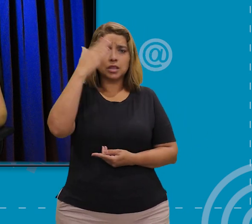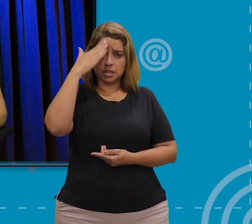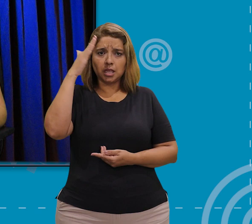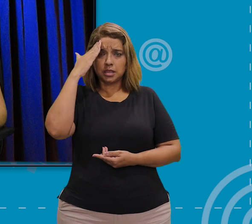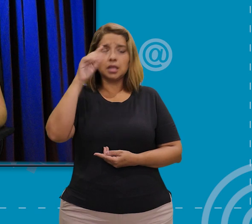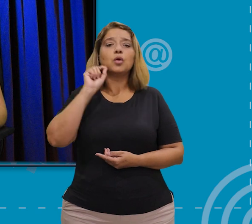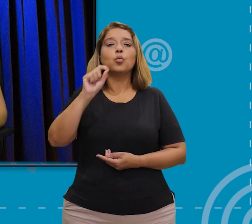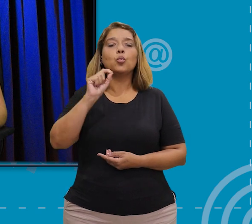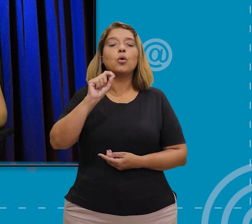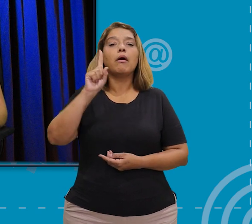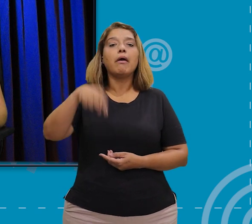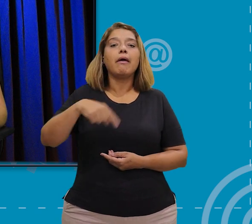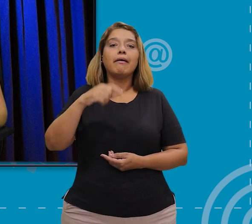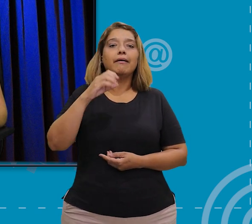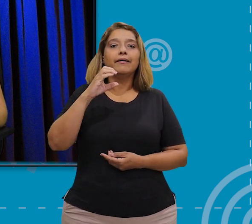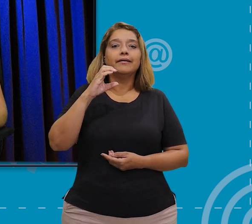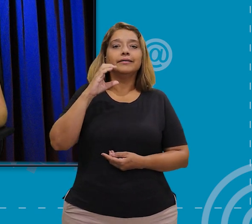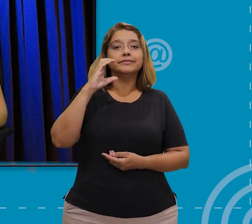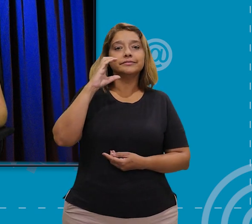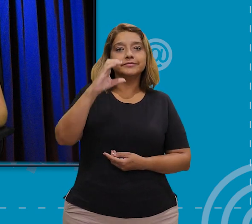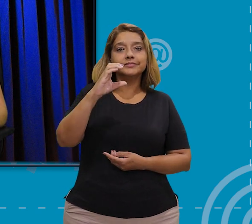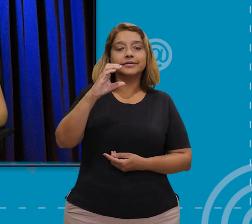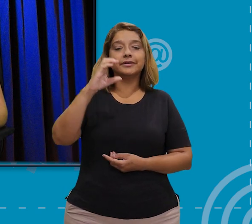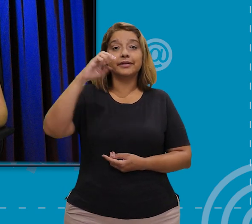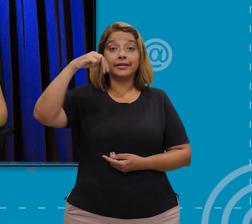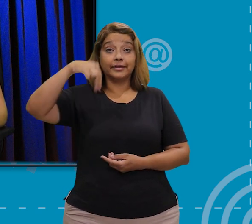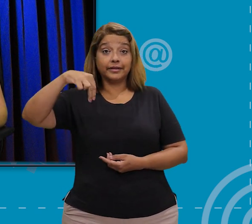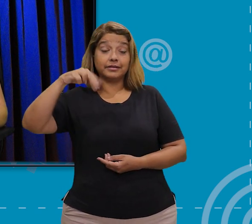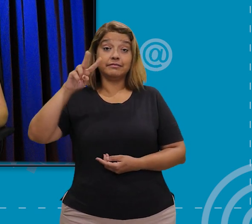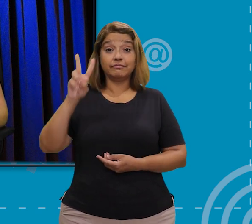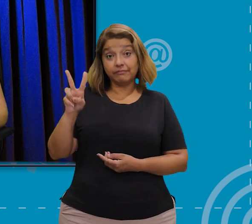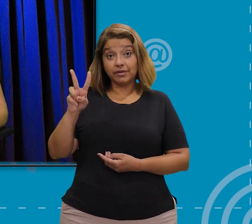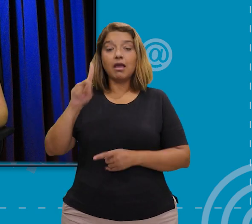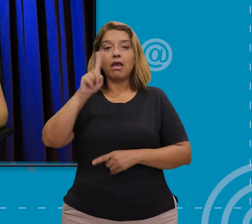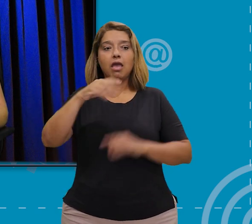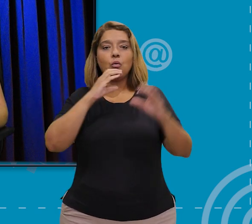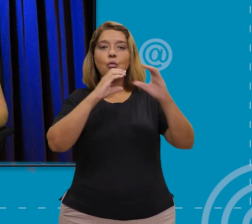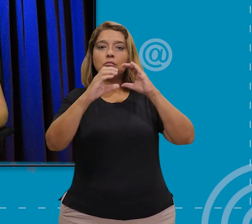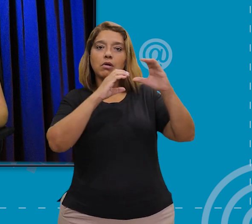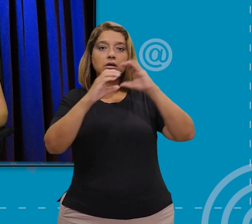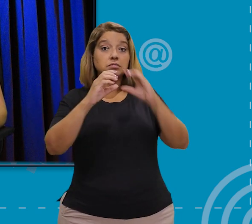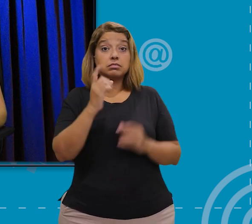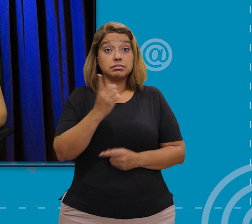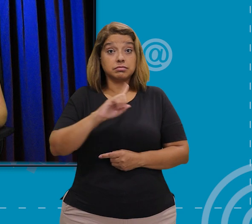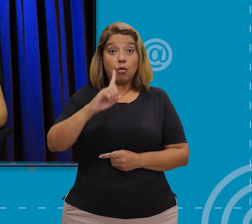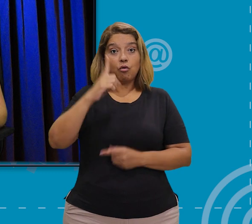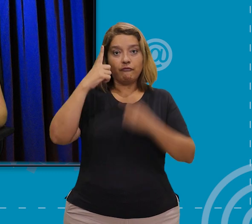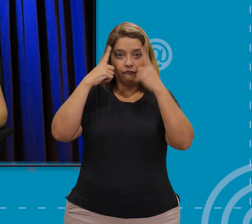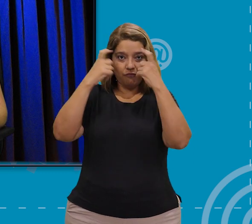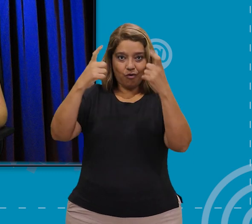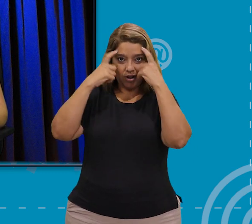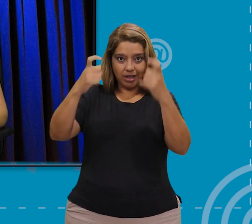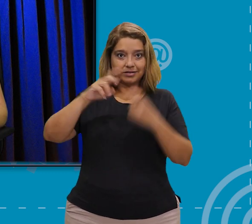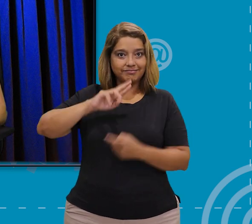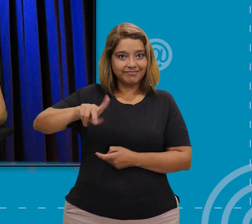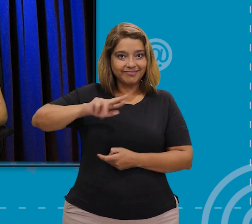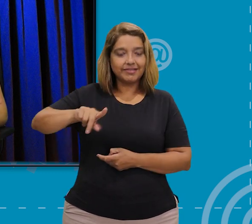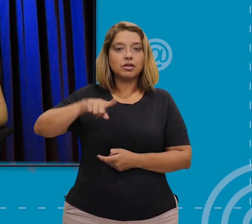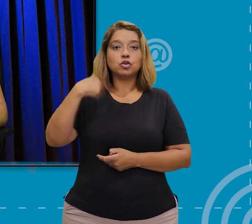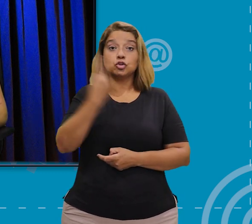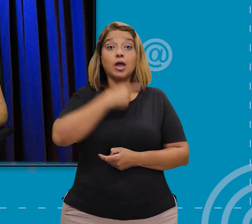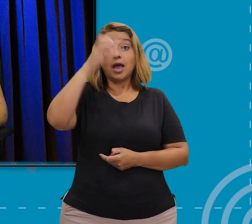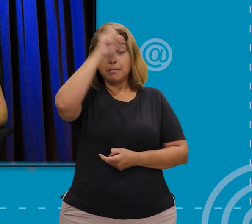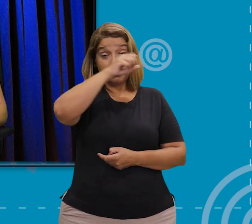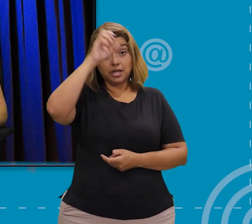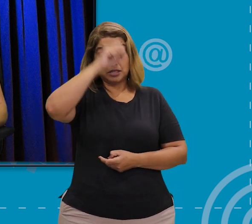Não Violenta, e já que a gente aprendeu um pouquinho mais sobre essa sigla, que você já gravou aí, Clédia, conta